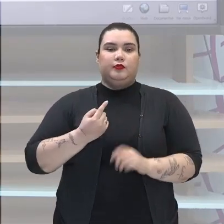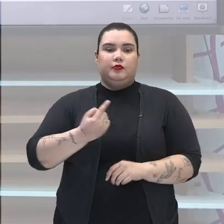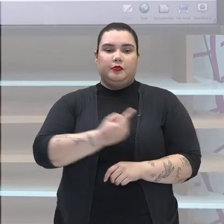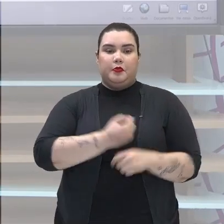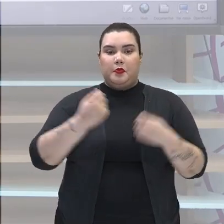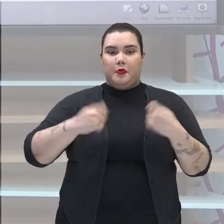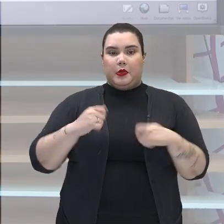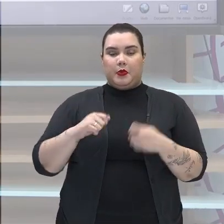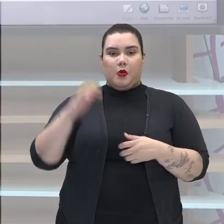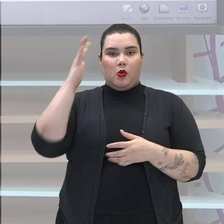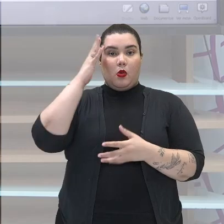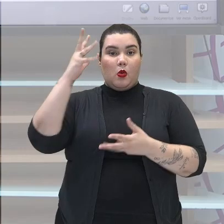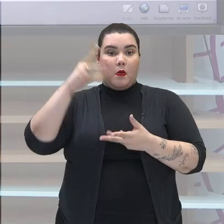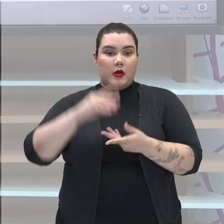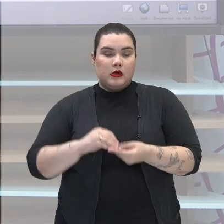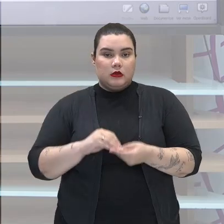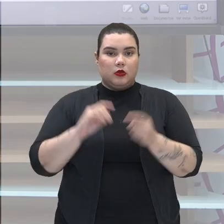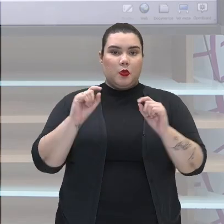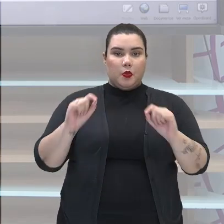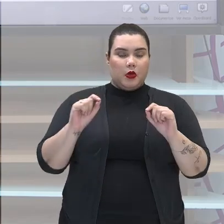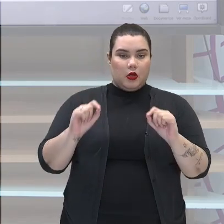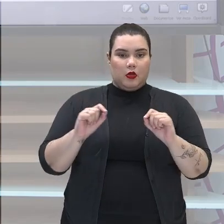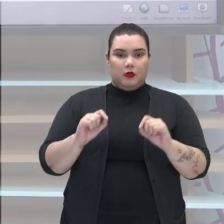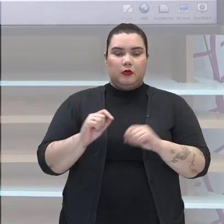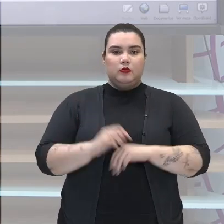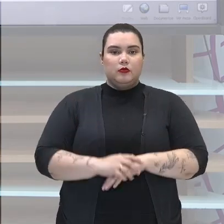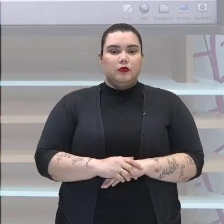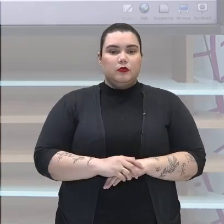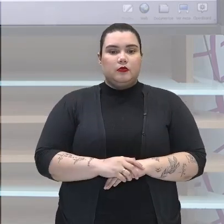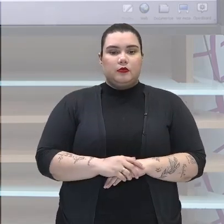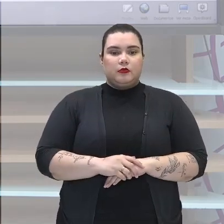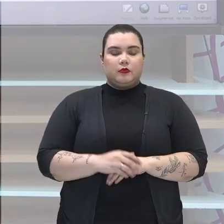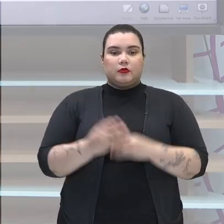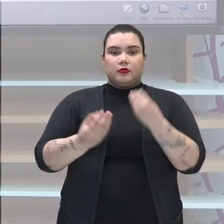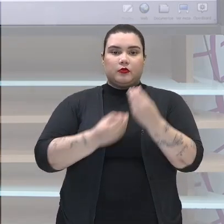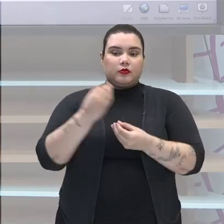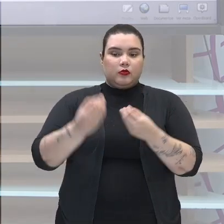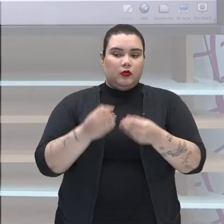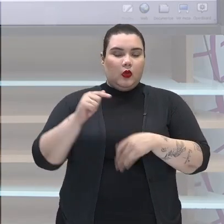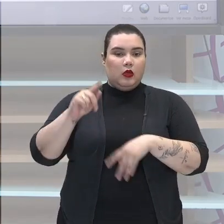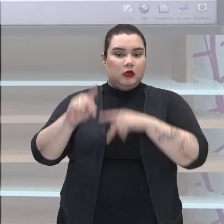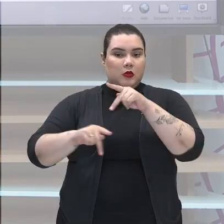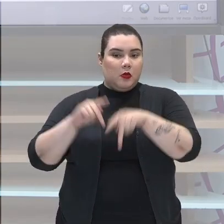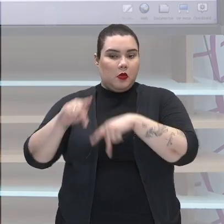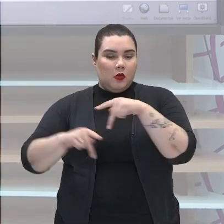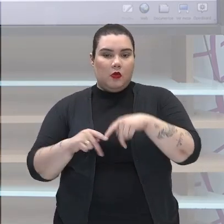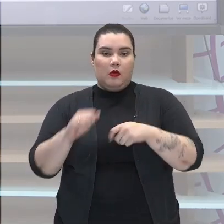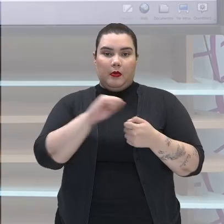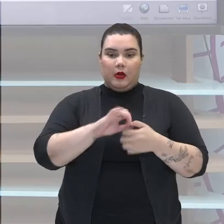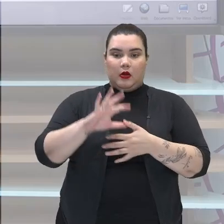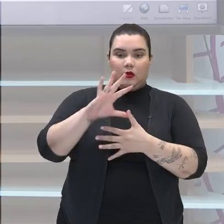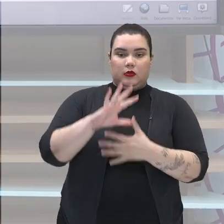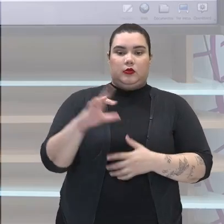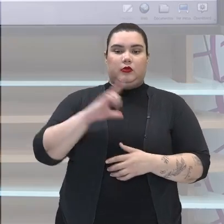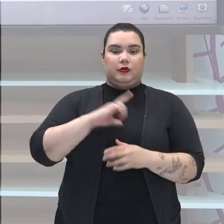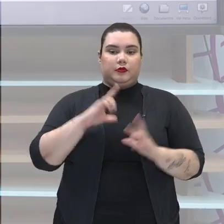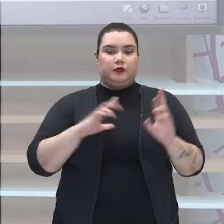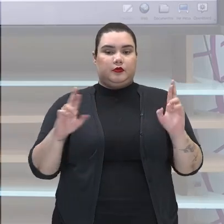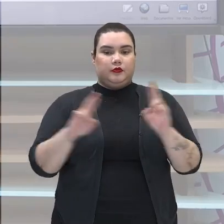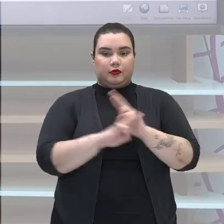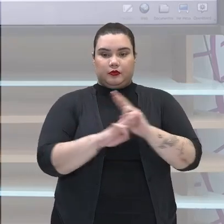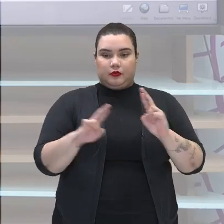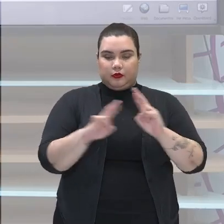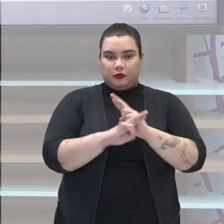precisamos compreender como essa nação, né, americana